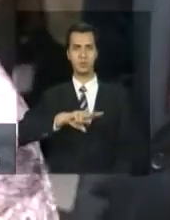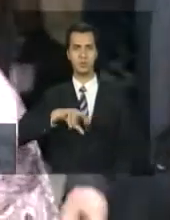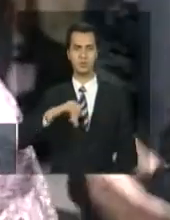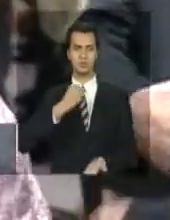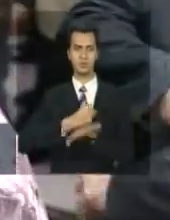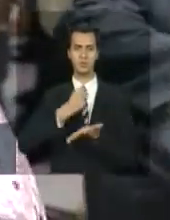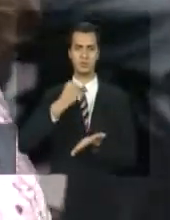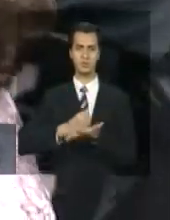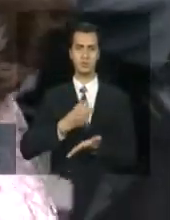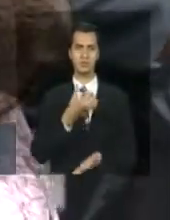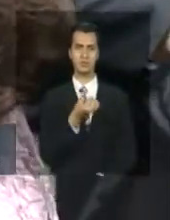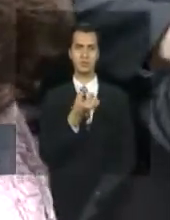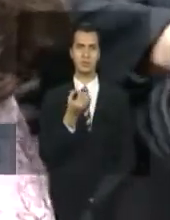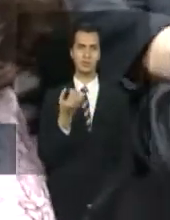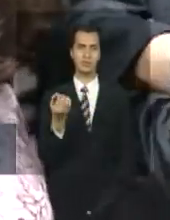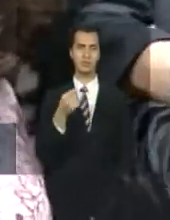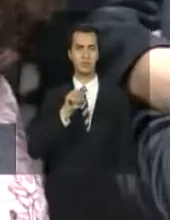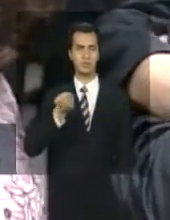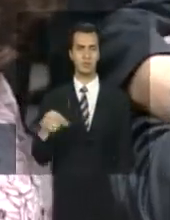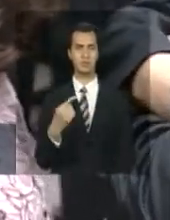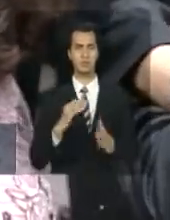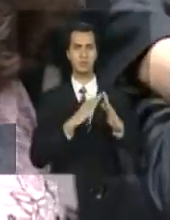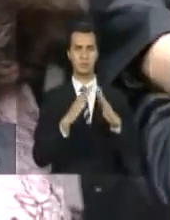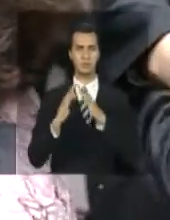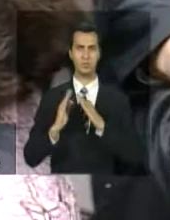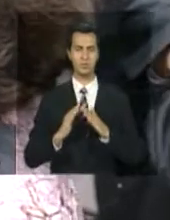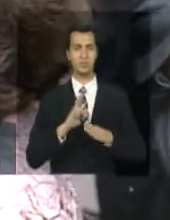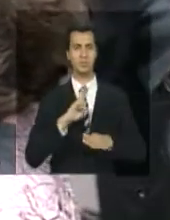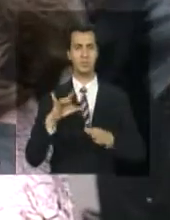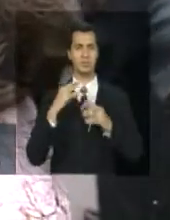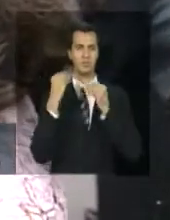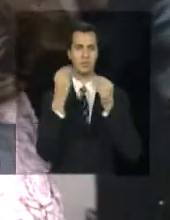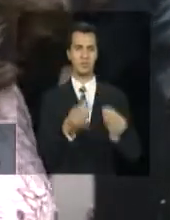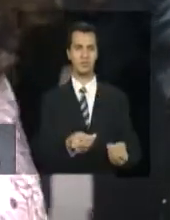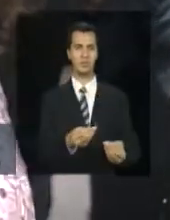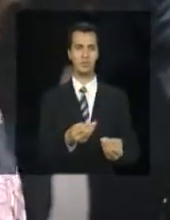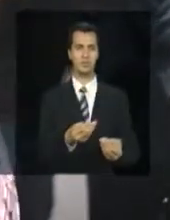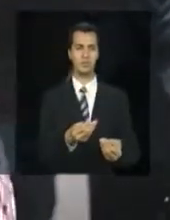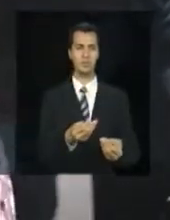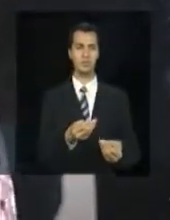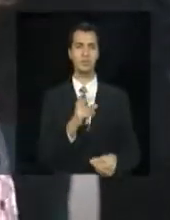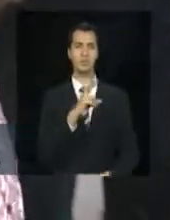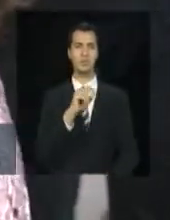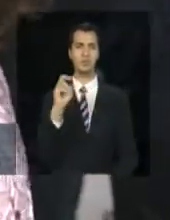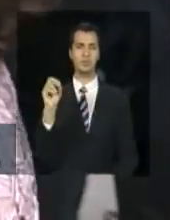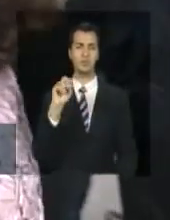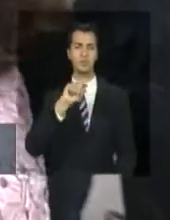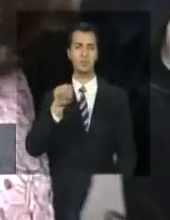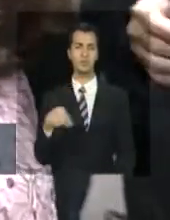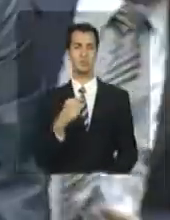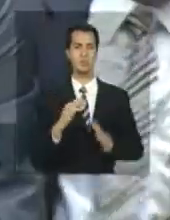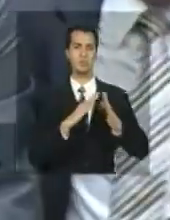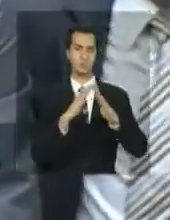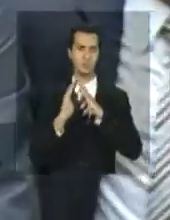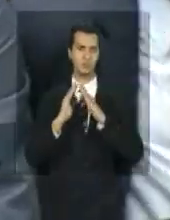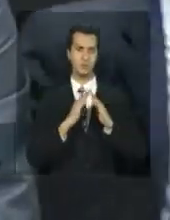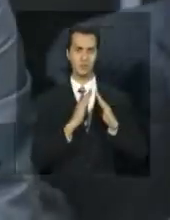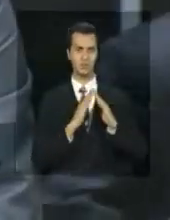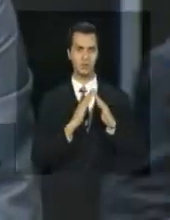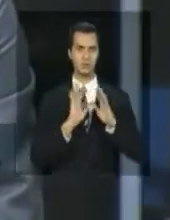mais 600 mil unidades, que deverão ser entregues 500 mil moradias às